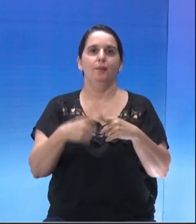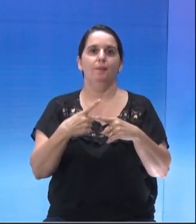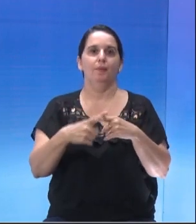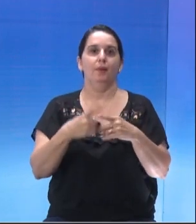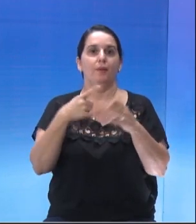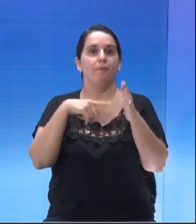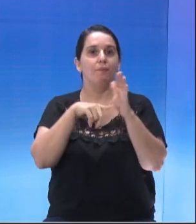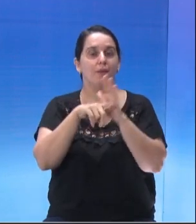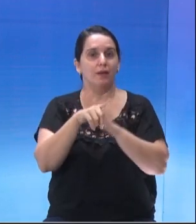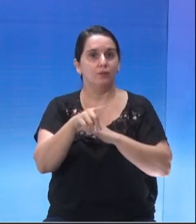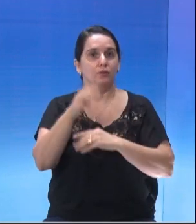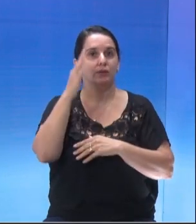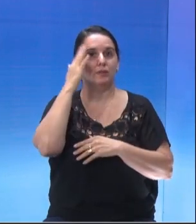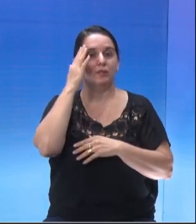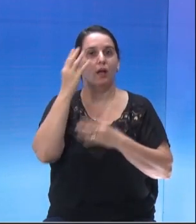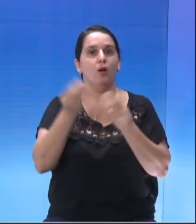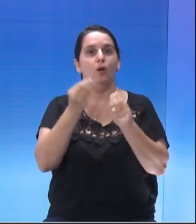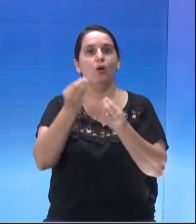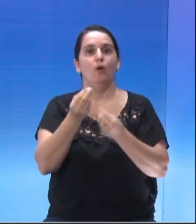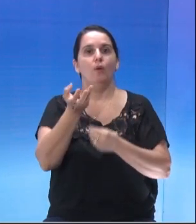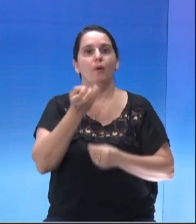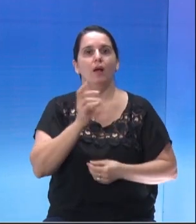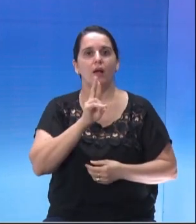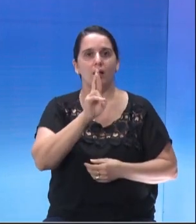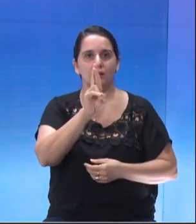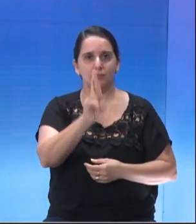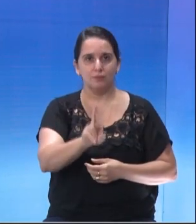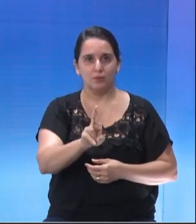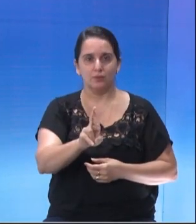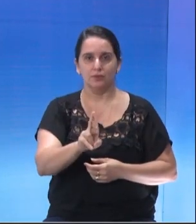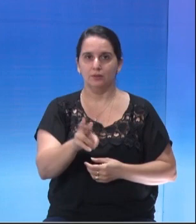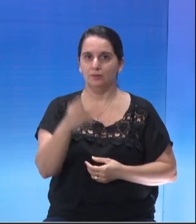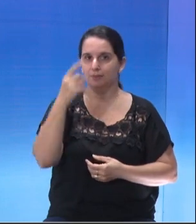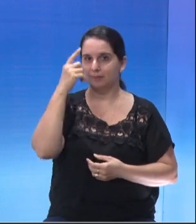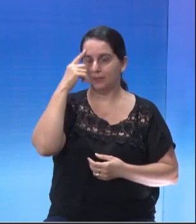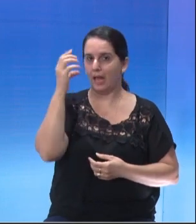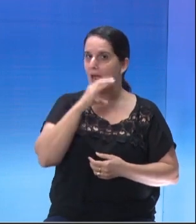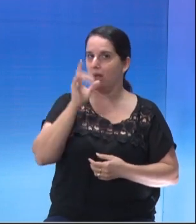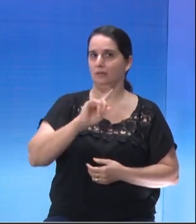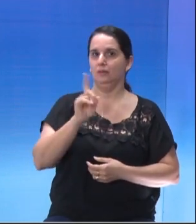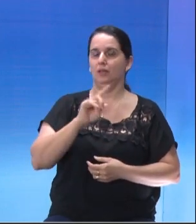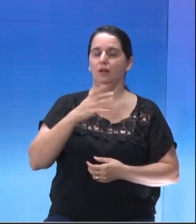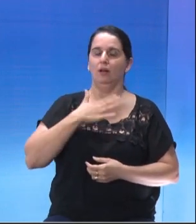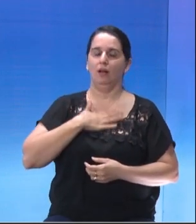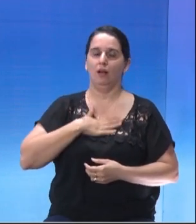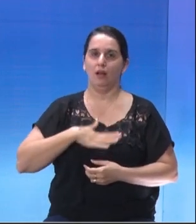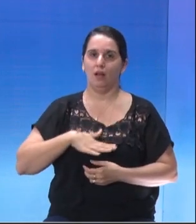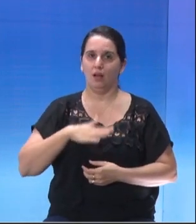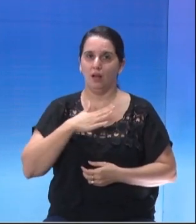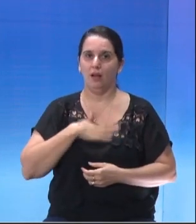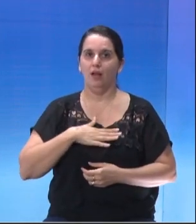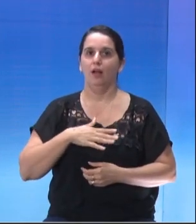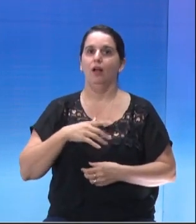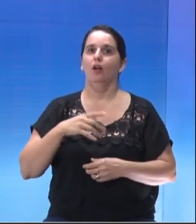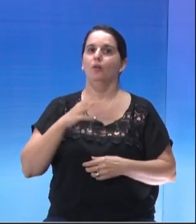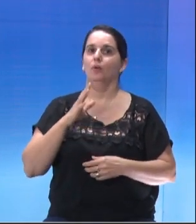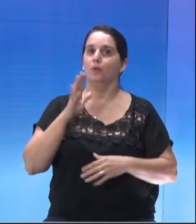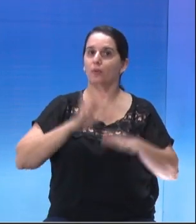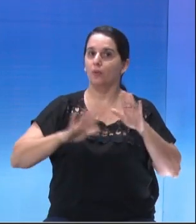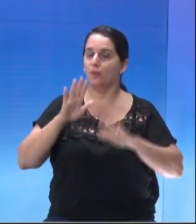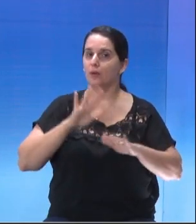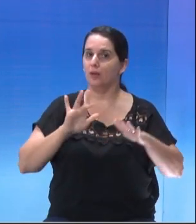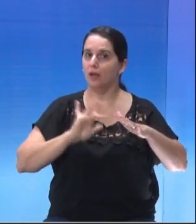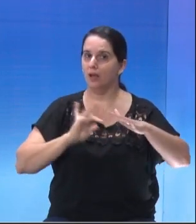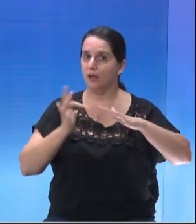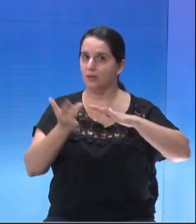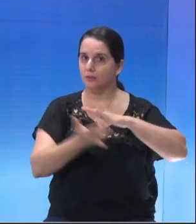que ele quer saber de você, tá bom? Então, por favor, não pense assim, isso aí eu sou craque nas redes sociais e já sei a resposta.